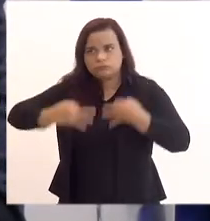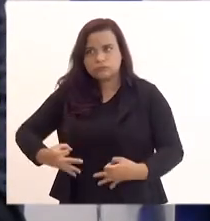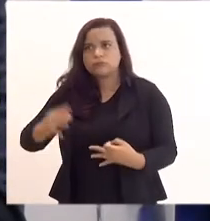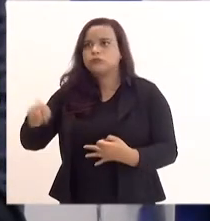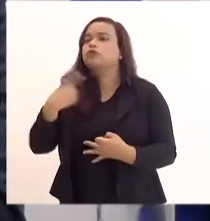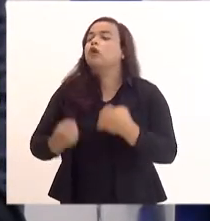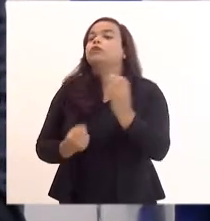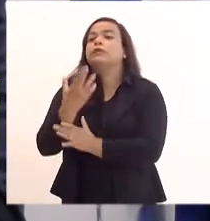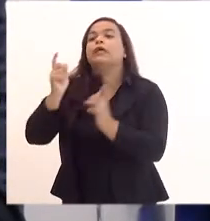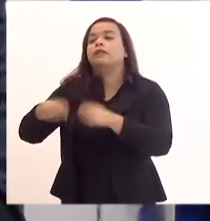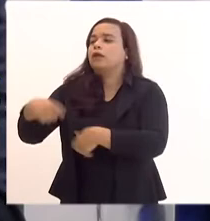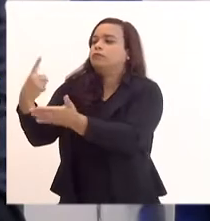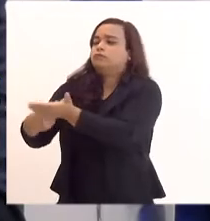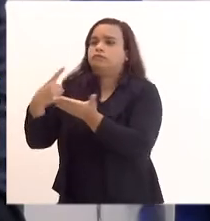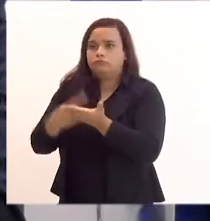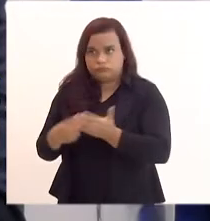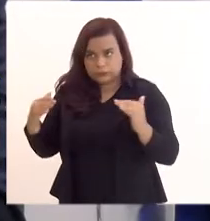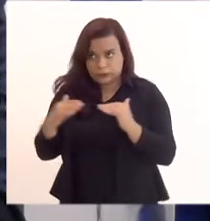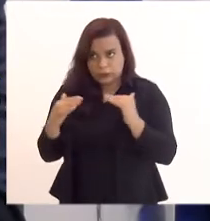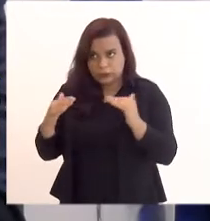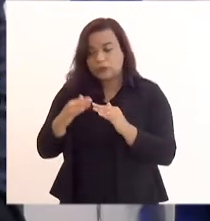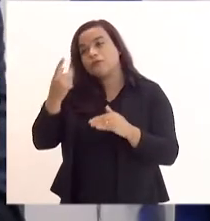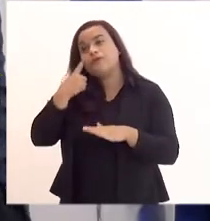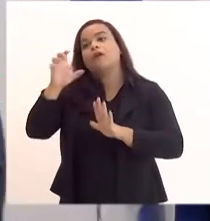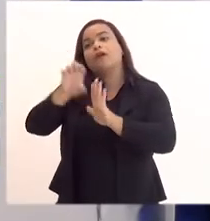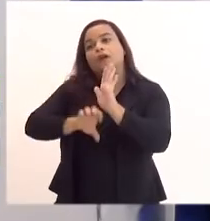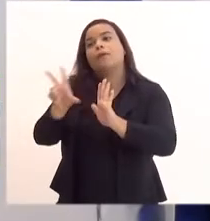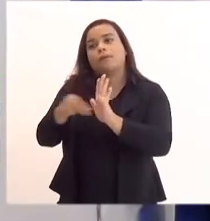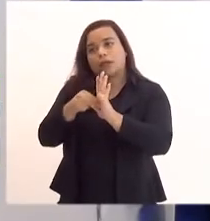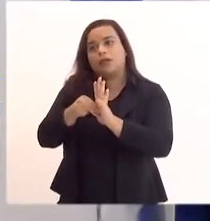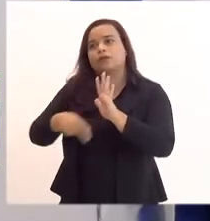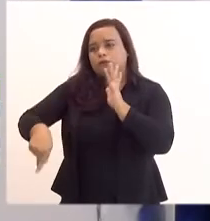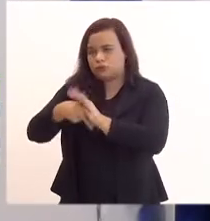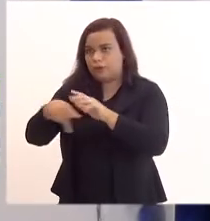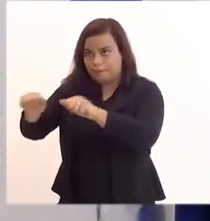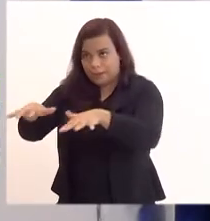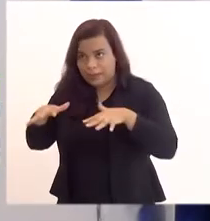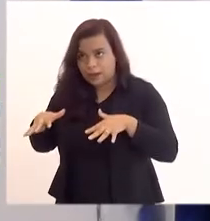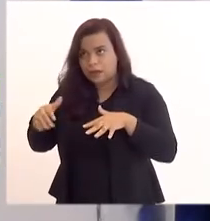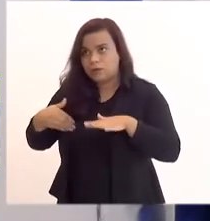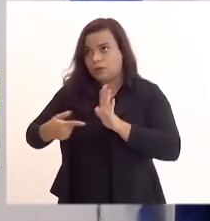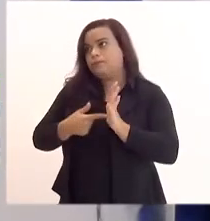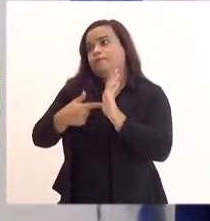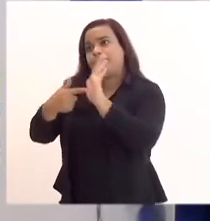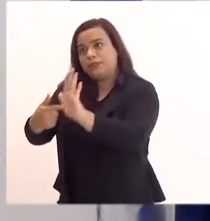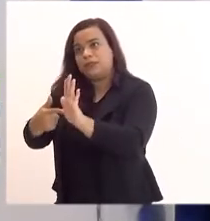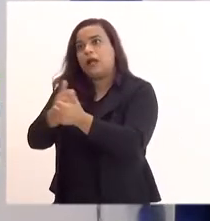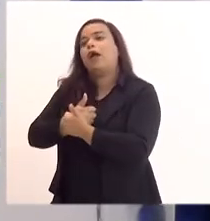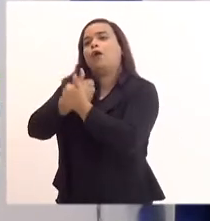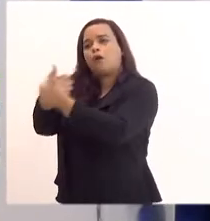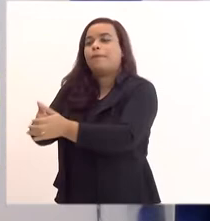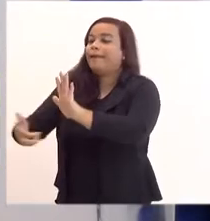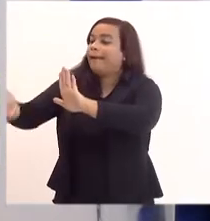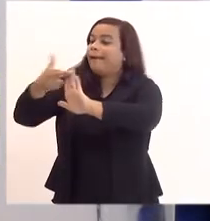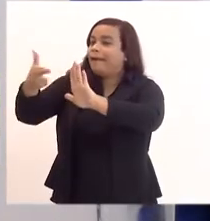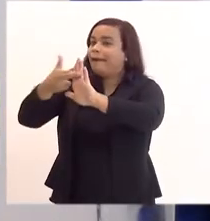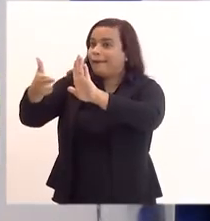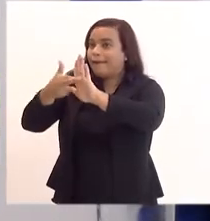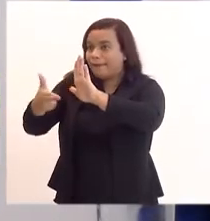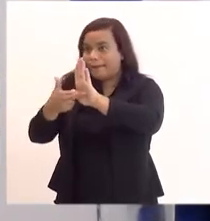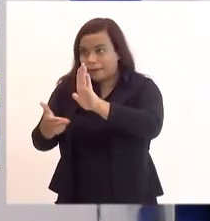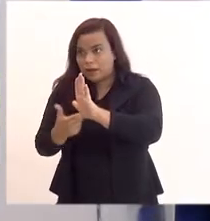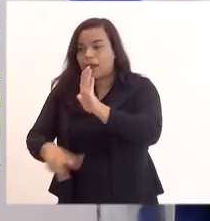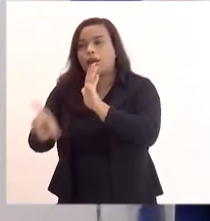acordo estabelecendo que as emendas em plenário, eu vou apresentar as emendas em plenário, acompanhassem um regramento das